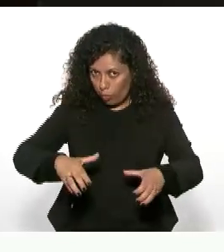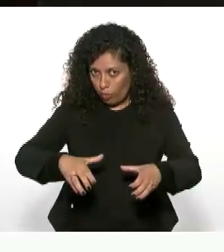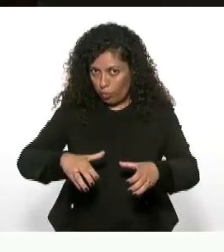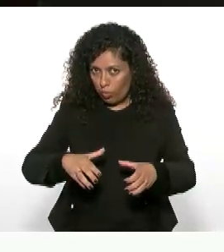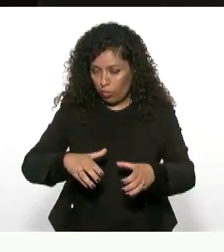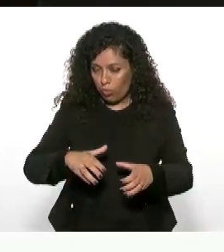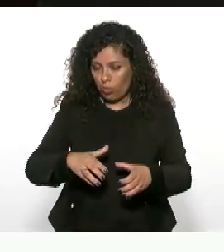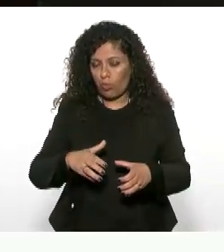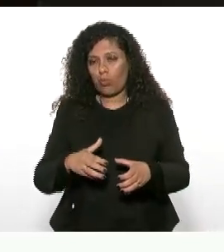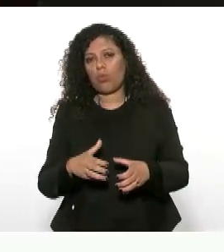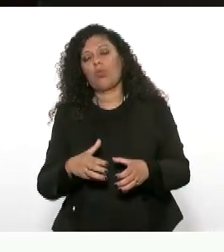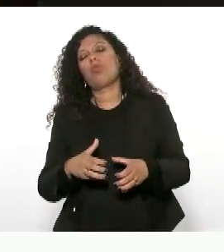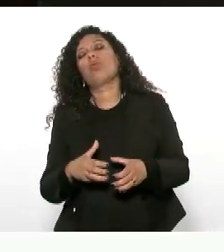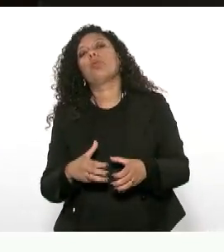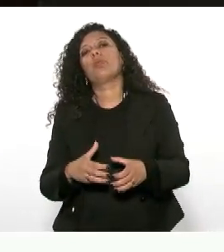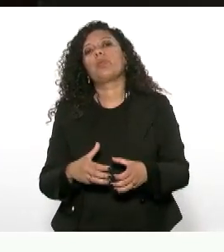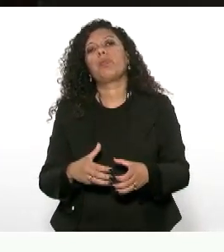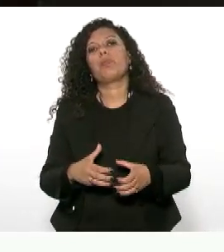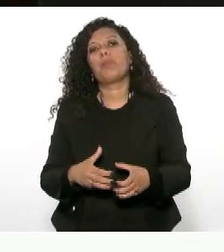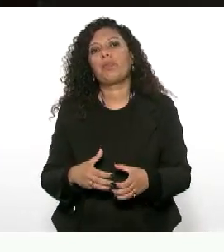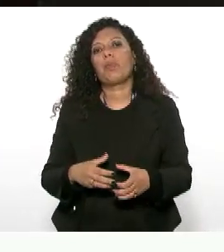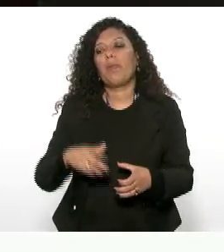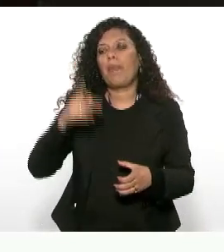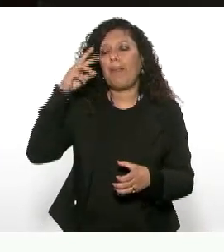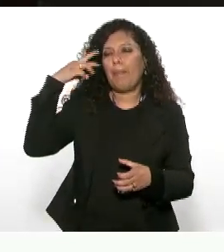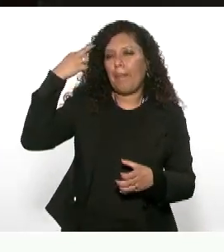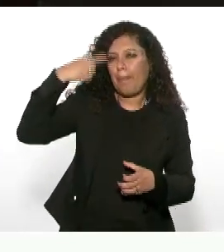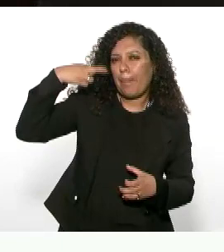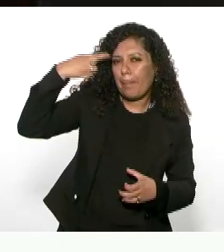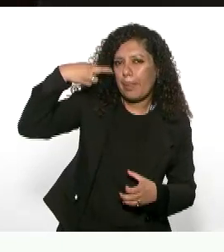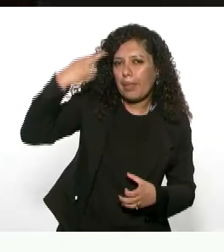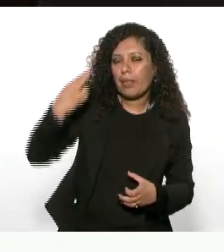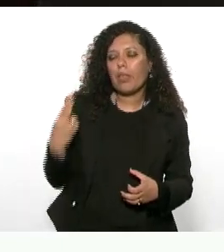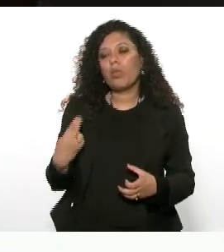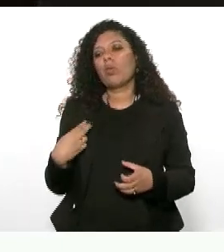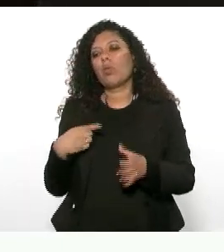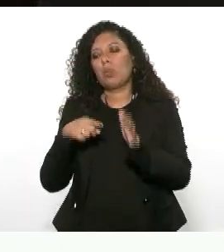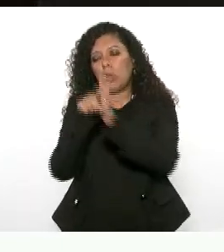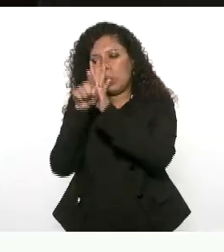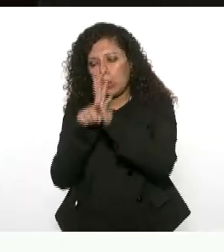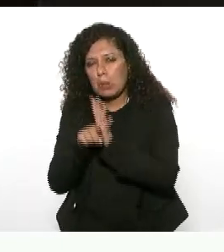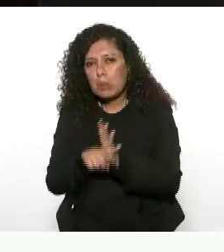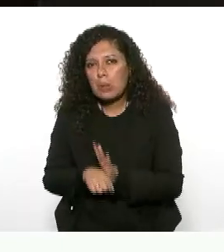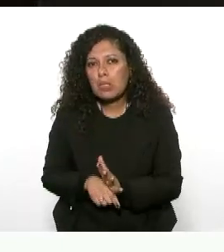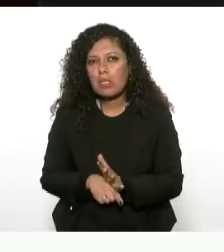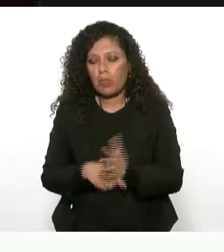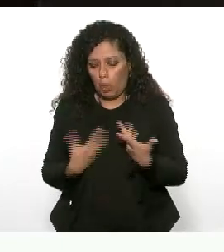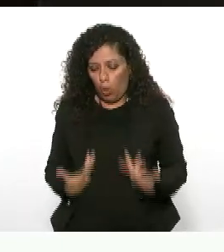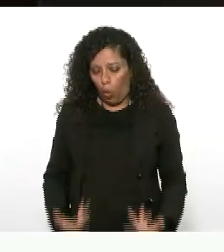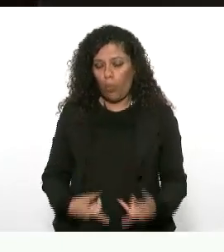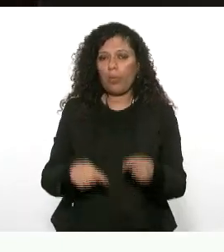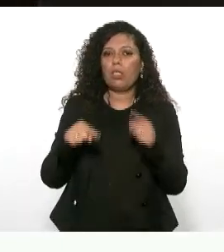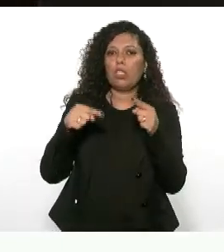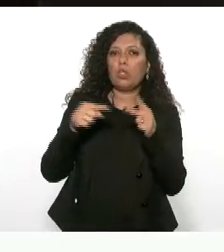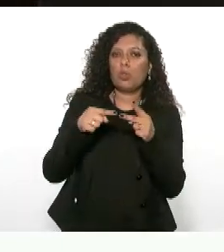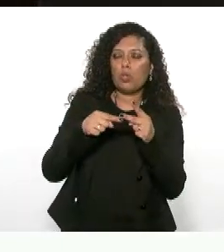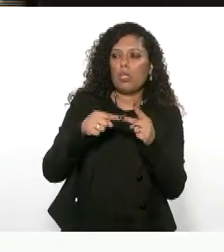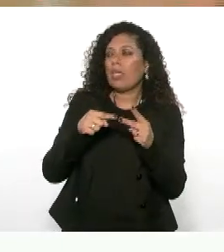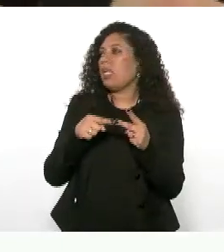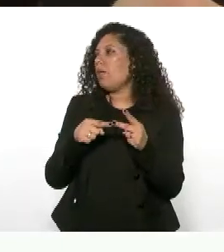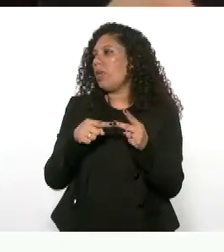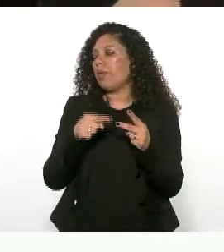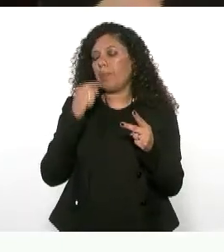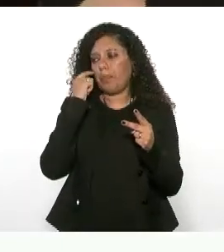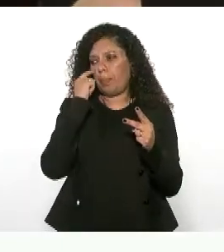e 100 vagas para peritos legistas e 60 para criminais, essas 100 vão suprir apenas esses